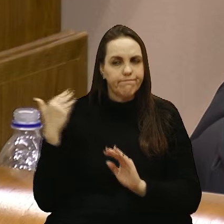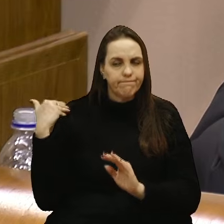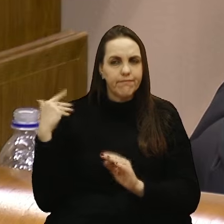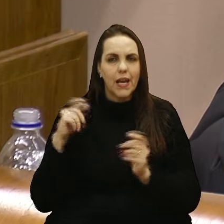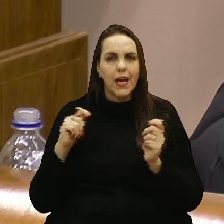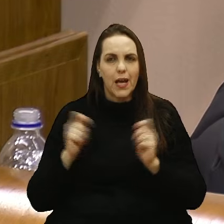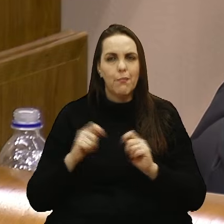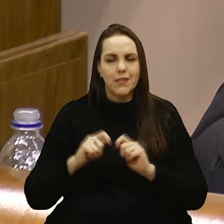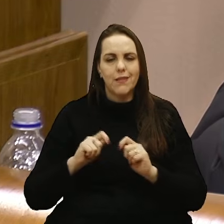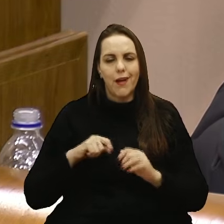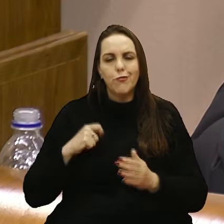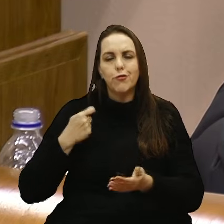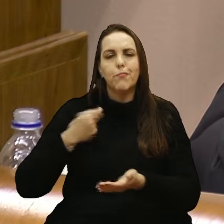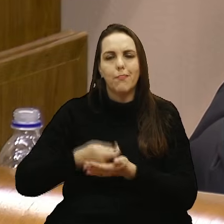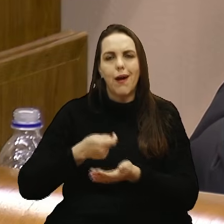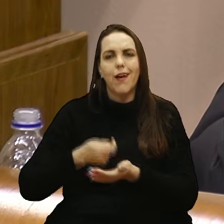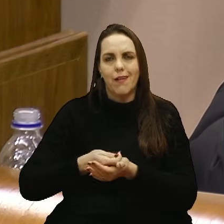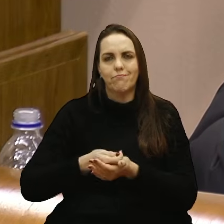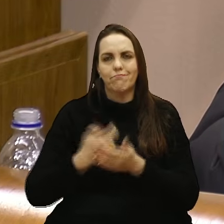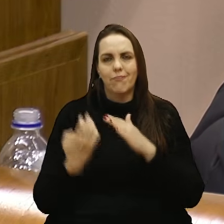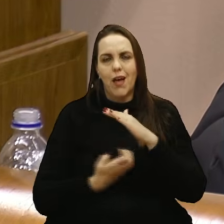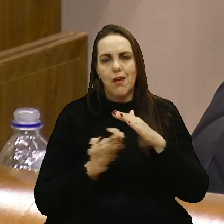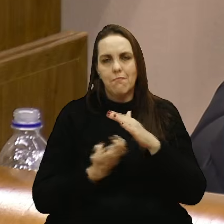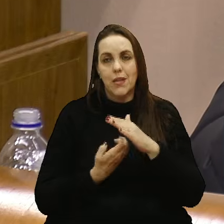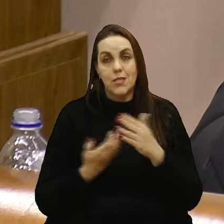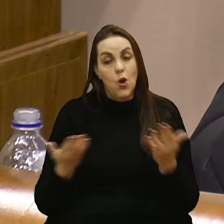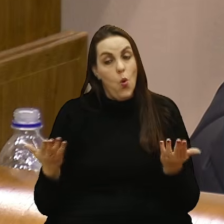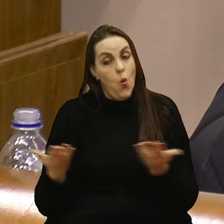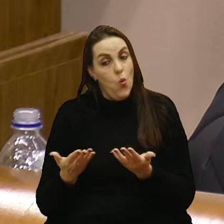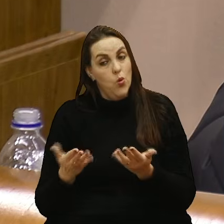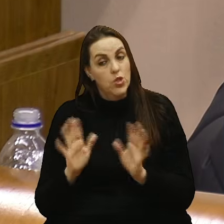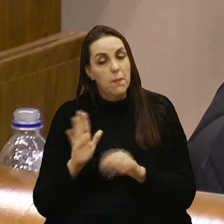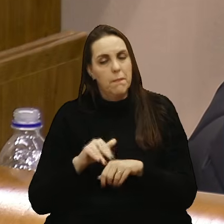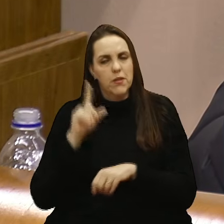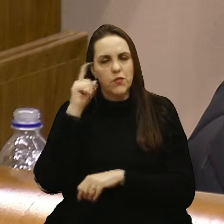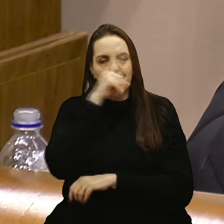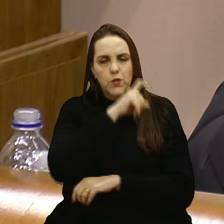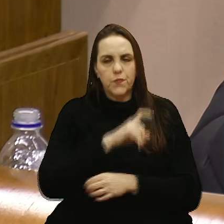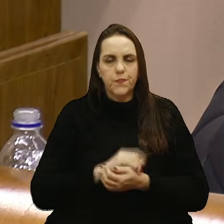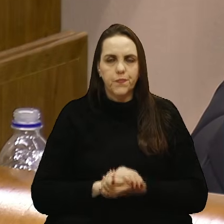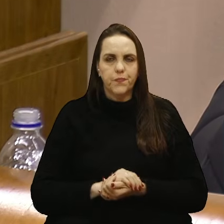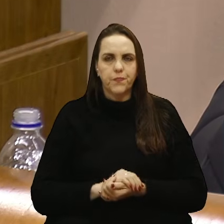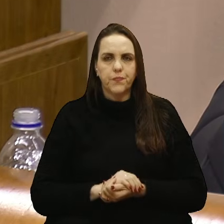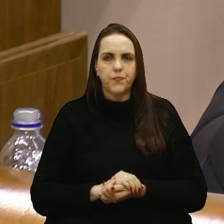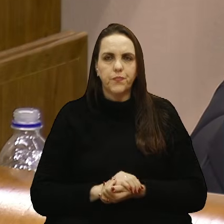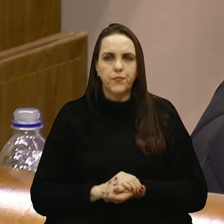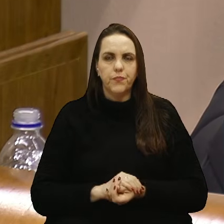capacidade de pagamento da empresa, e hoje está bem mais difícil.